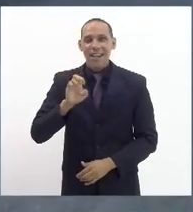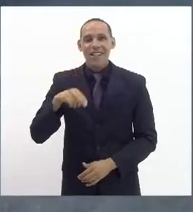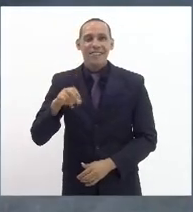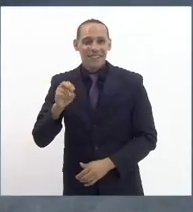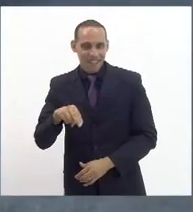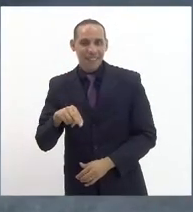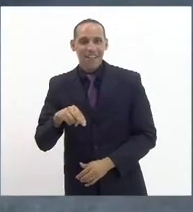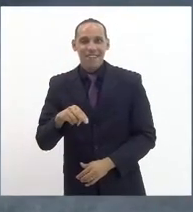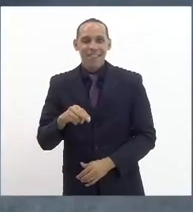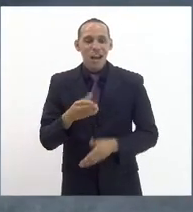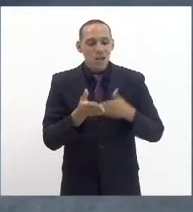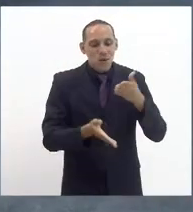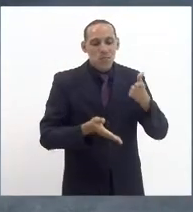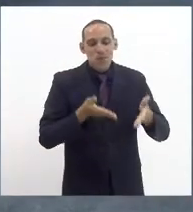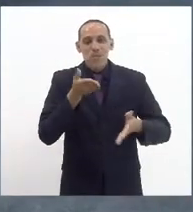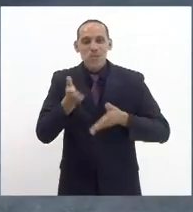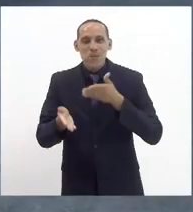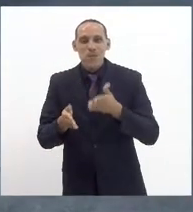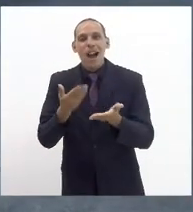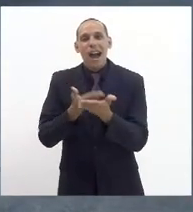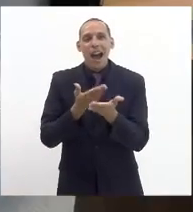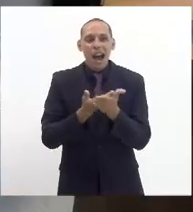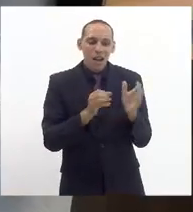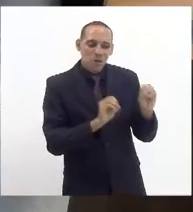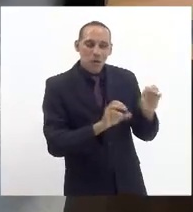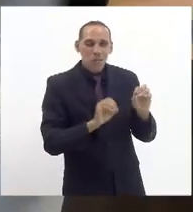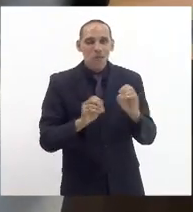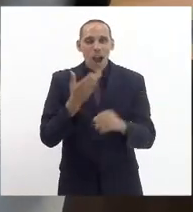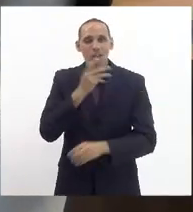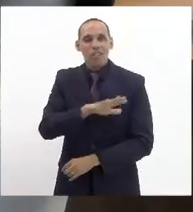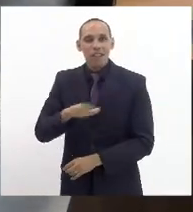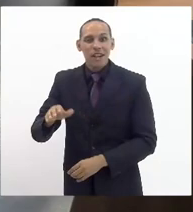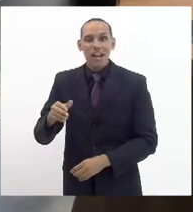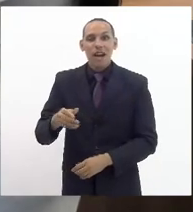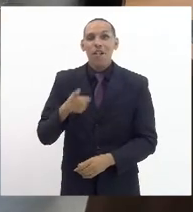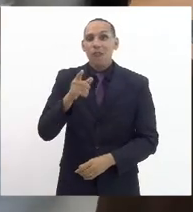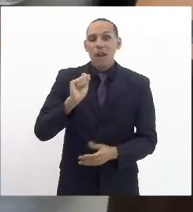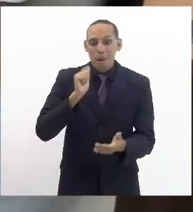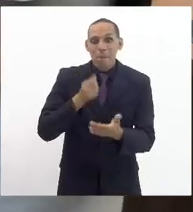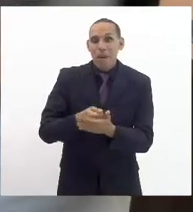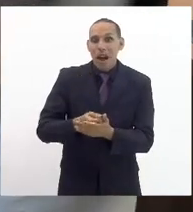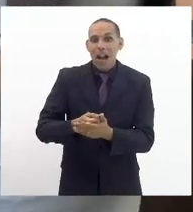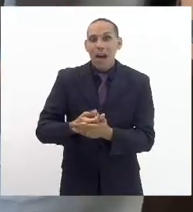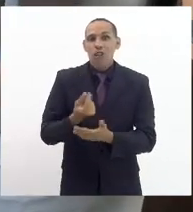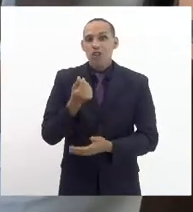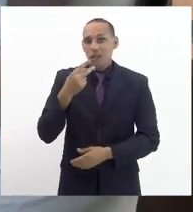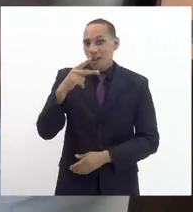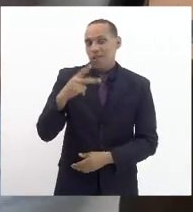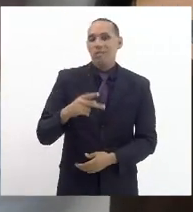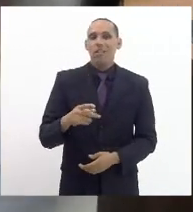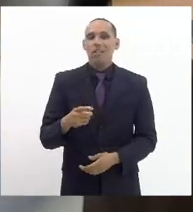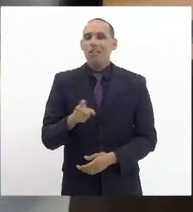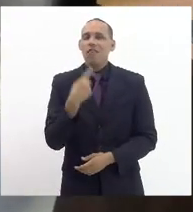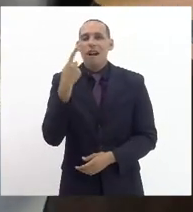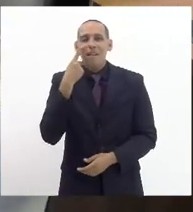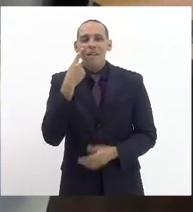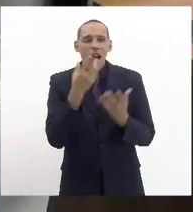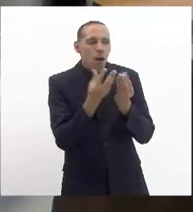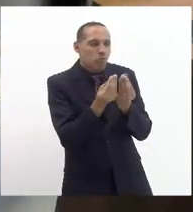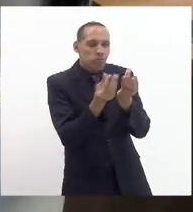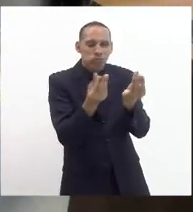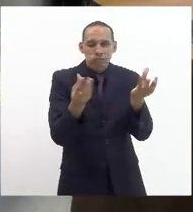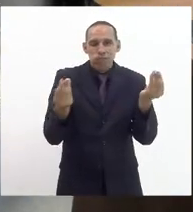cuida ali, dando aula para as crianças, tira do seu bolso muitas das vezes. Você é como muitos que a gente vê aí